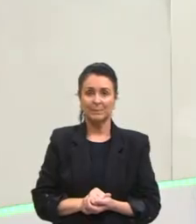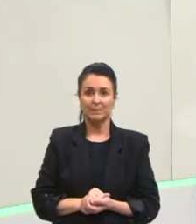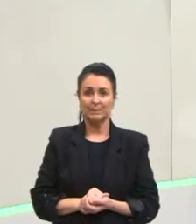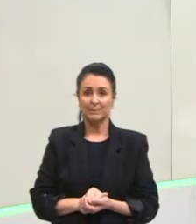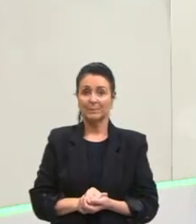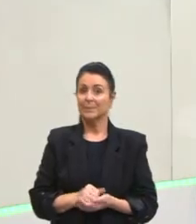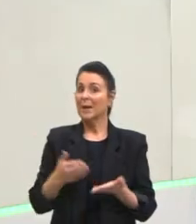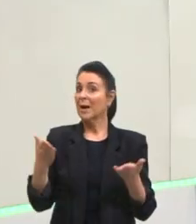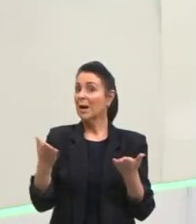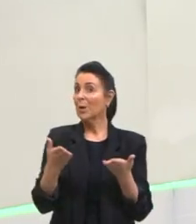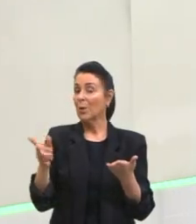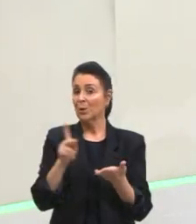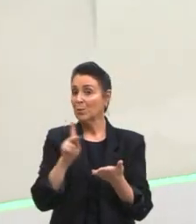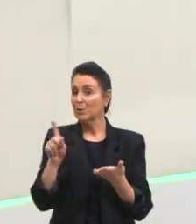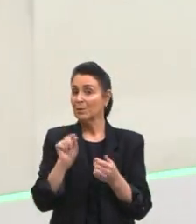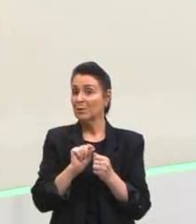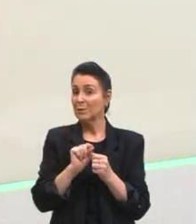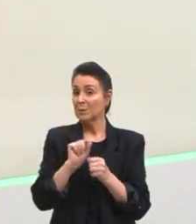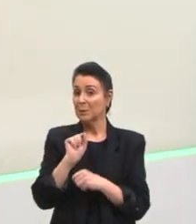E agora eu vou pegar então,